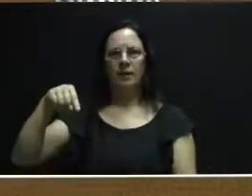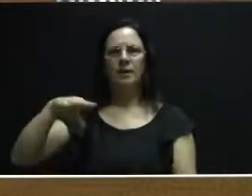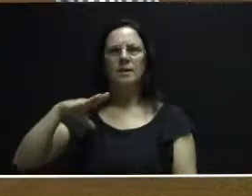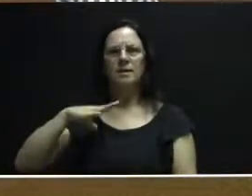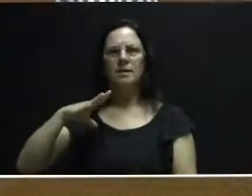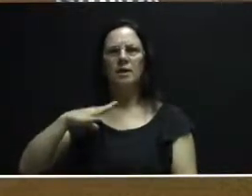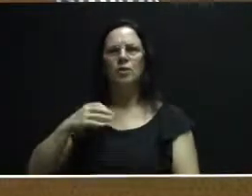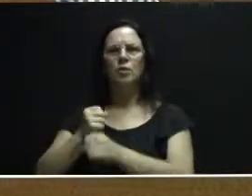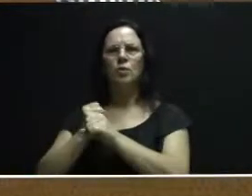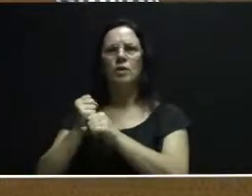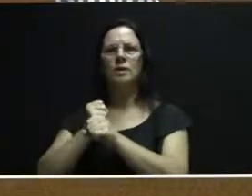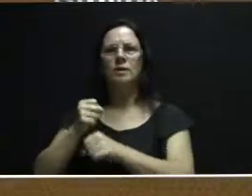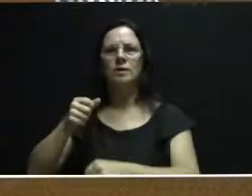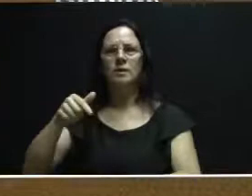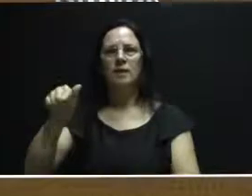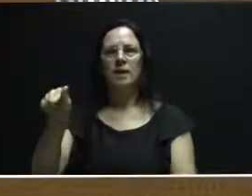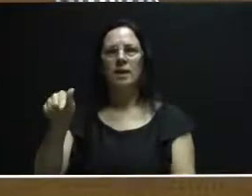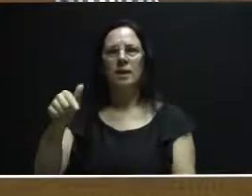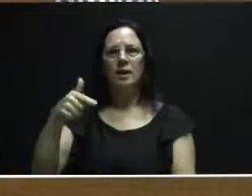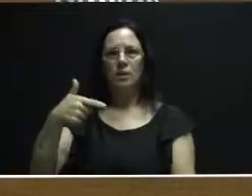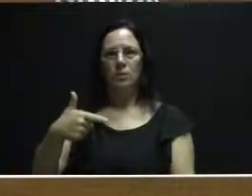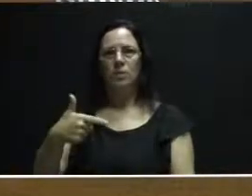começou em 72, faz muito tempo.